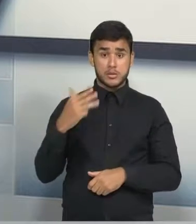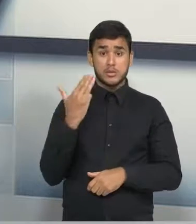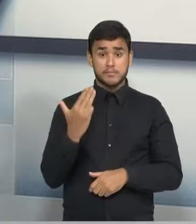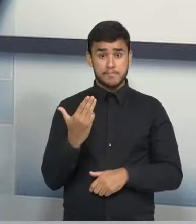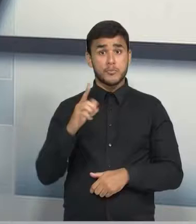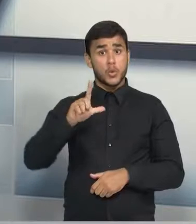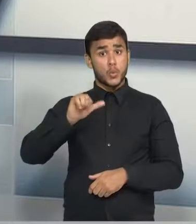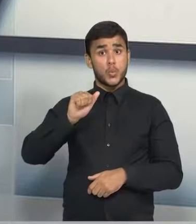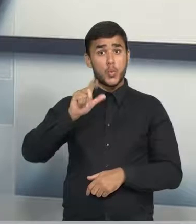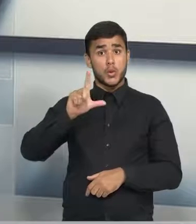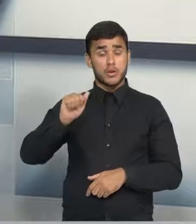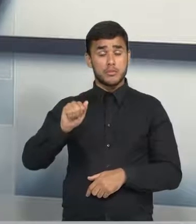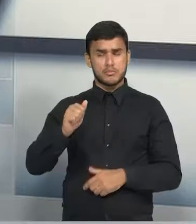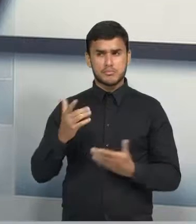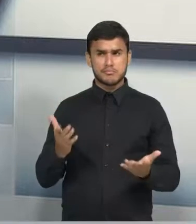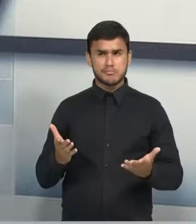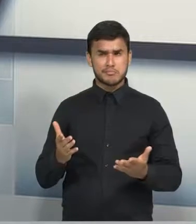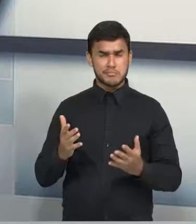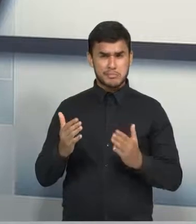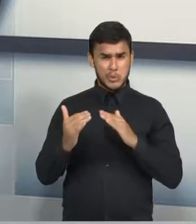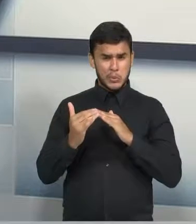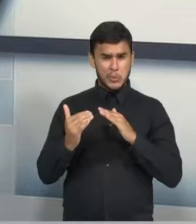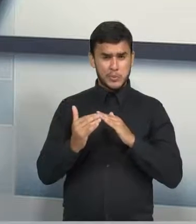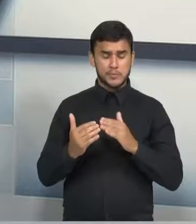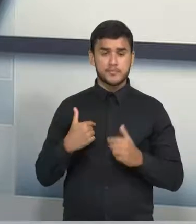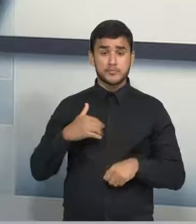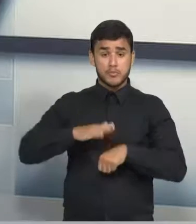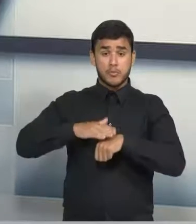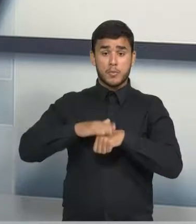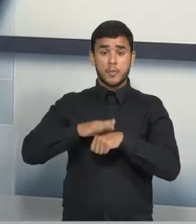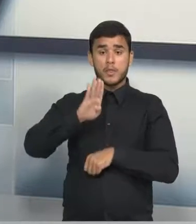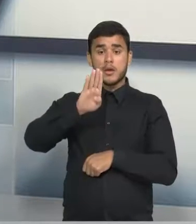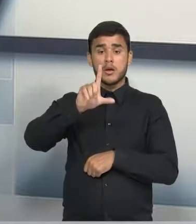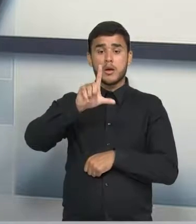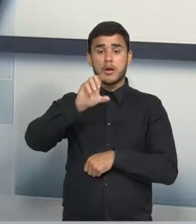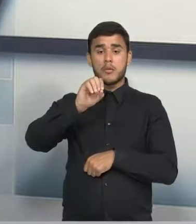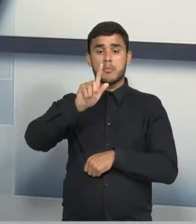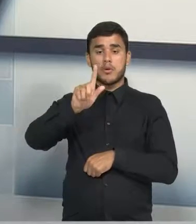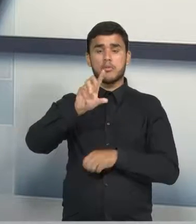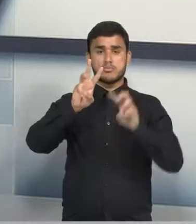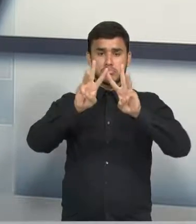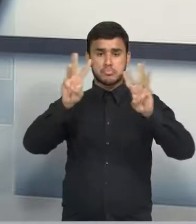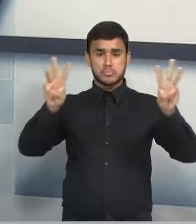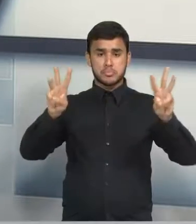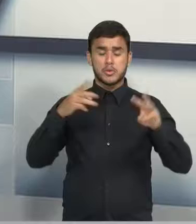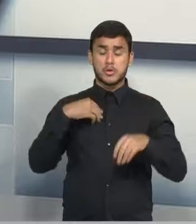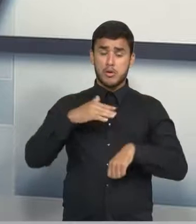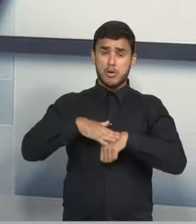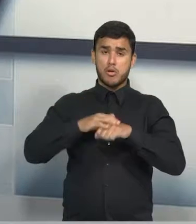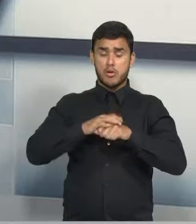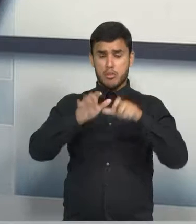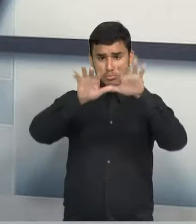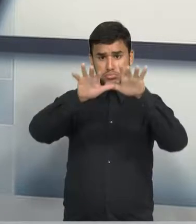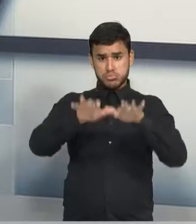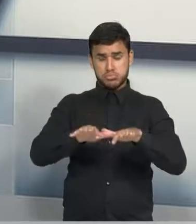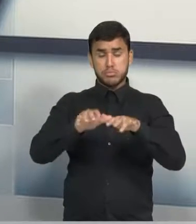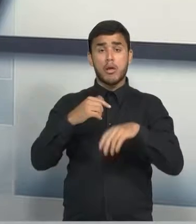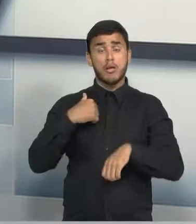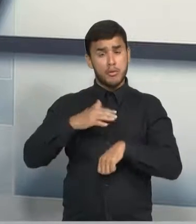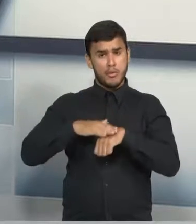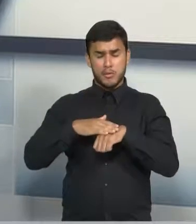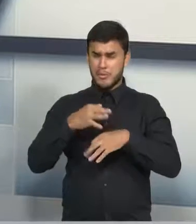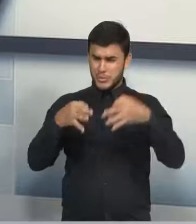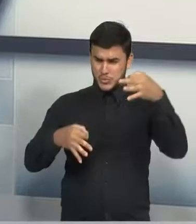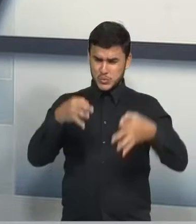Lula. E hoje eu fico feliz, porque eu escrevi sobre isso no blog do Cássio Frederico, porque me indignou aquelas frases contra a justiça